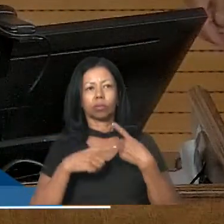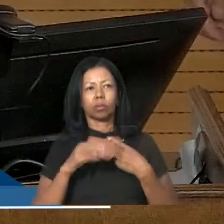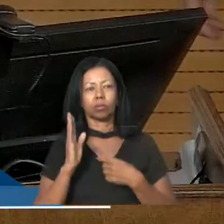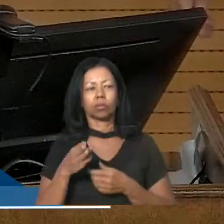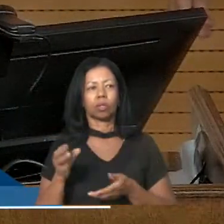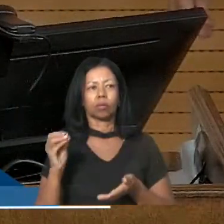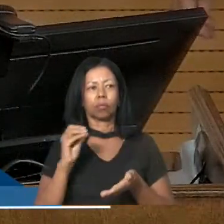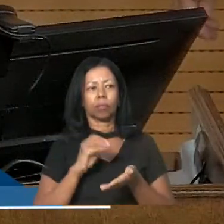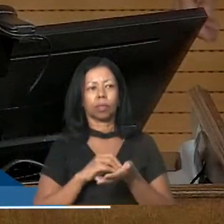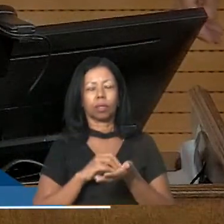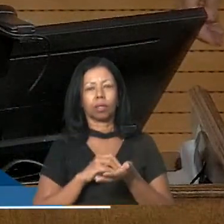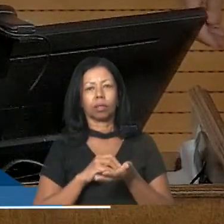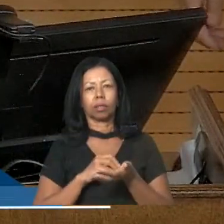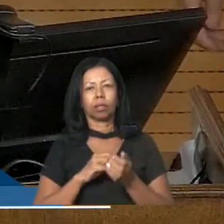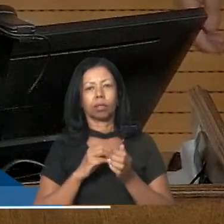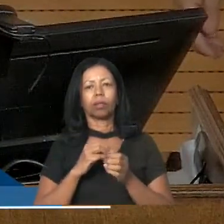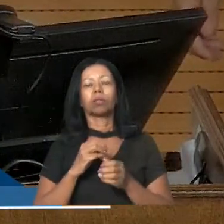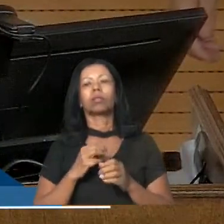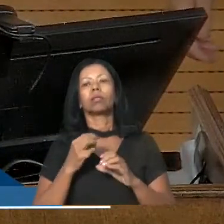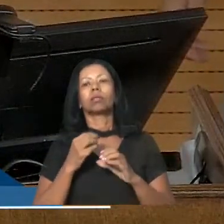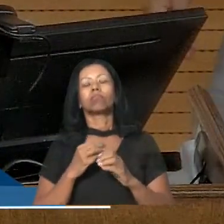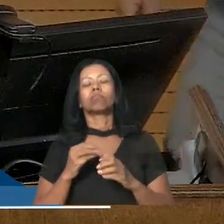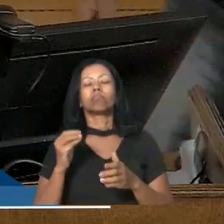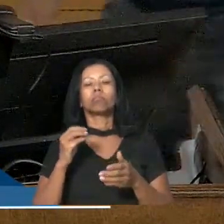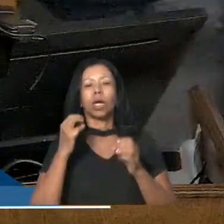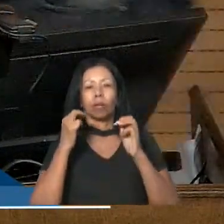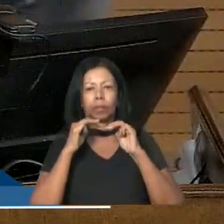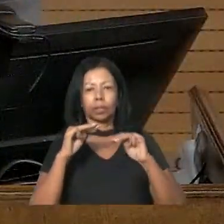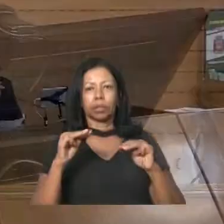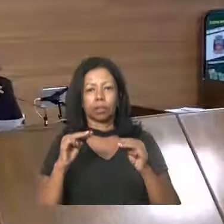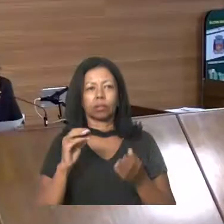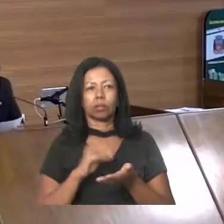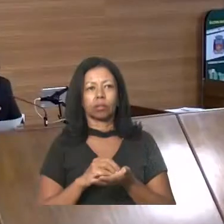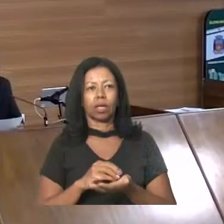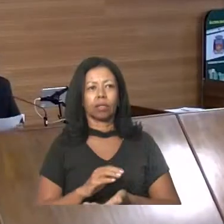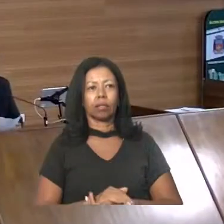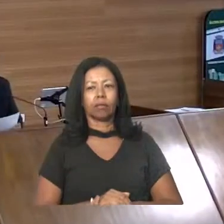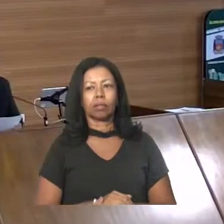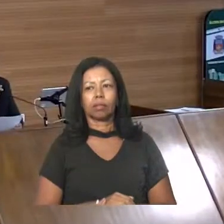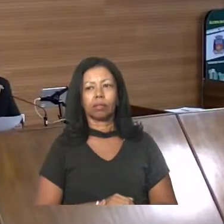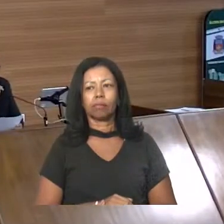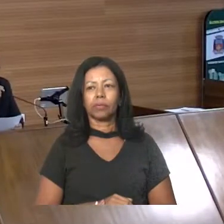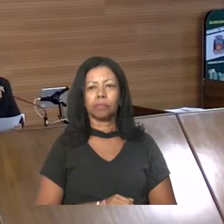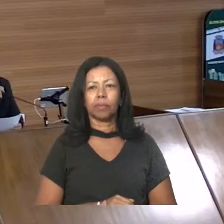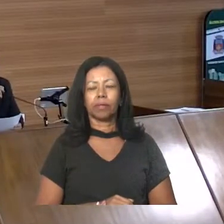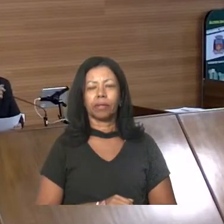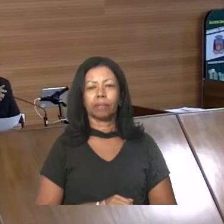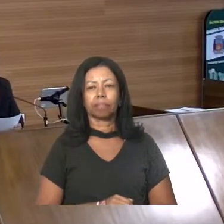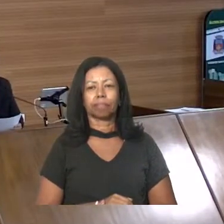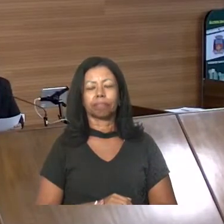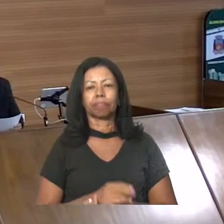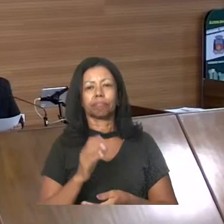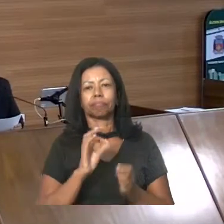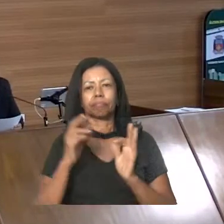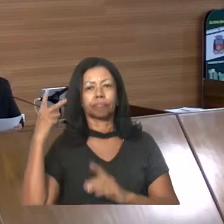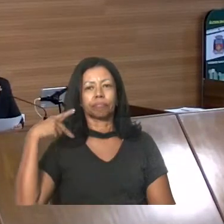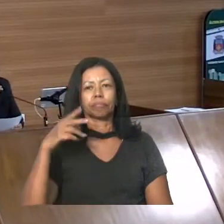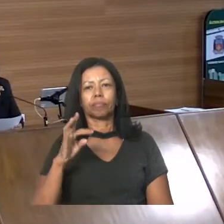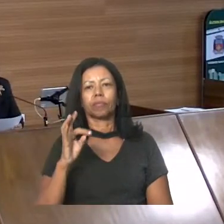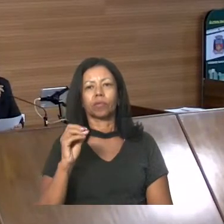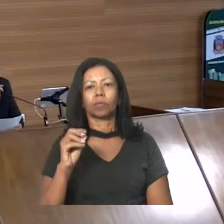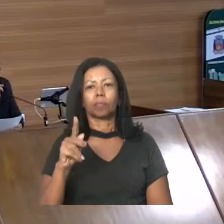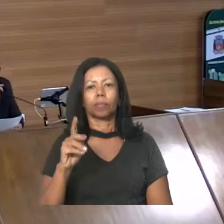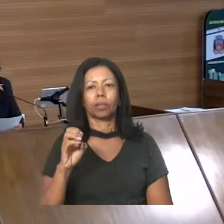já incorporada à mensagem aditiva. Questão de ordem, senhor presidente. Questão de ordem do vereador